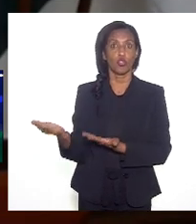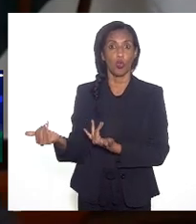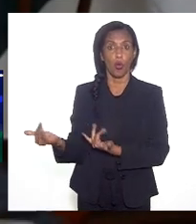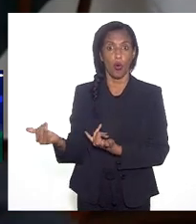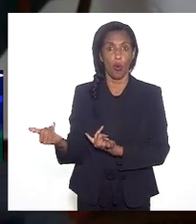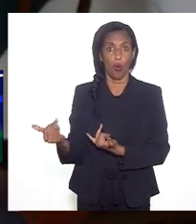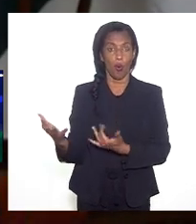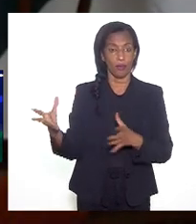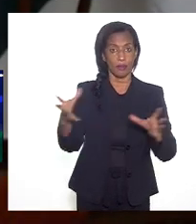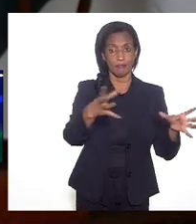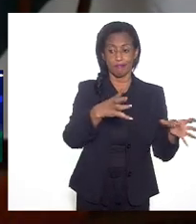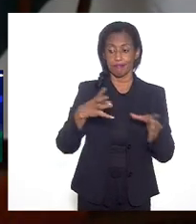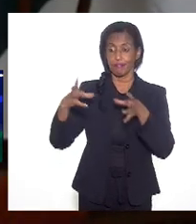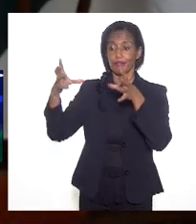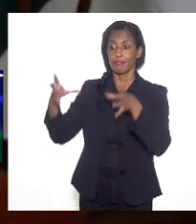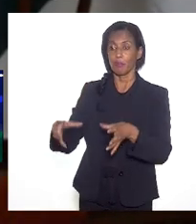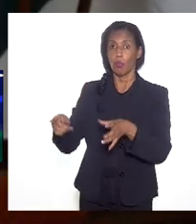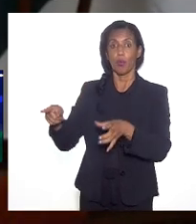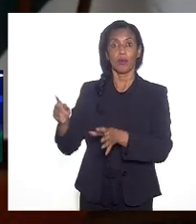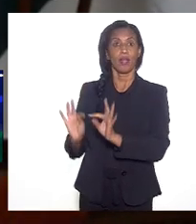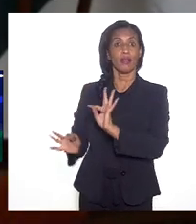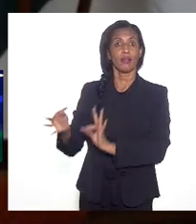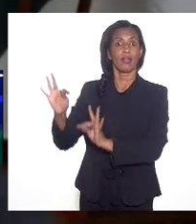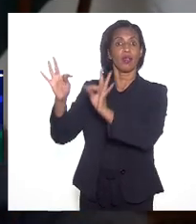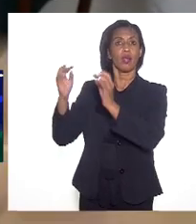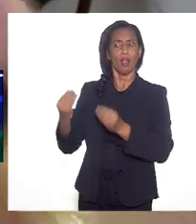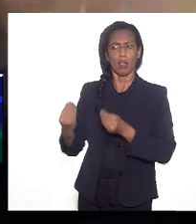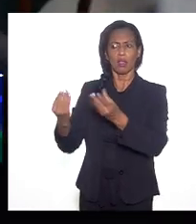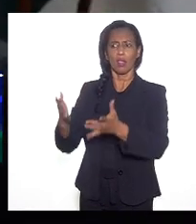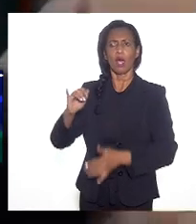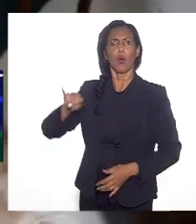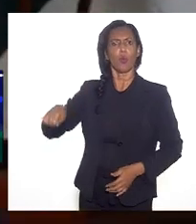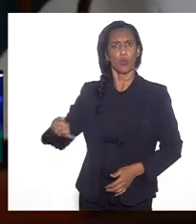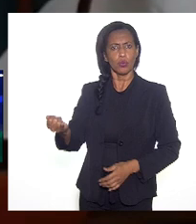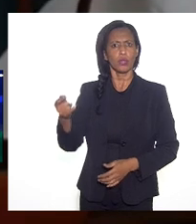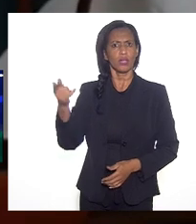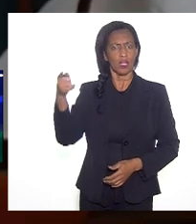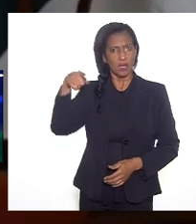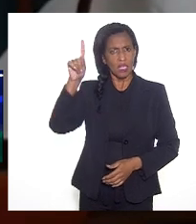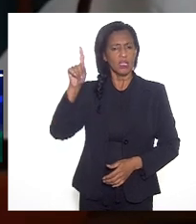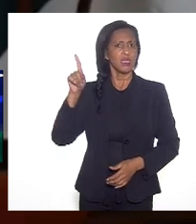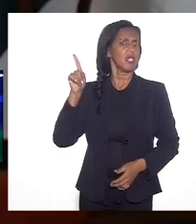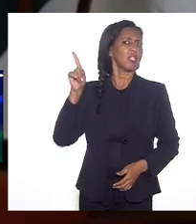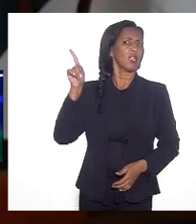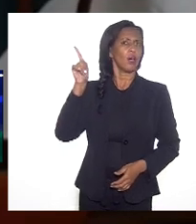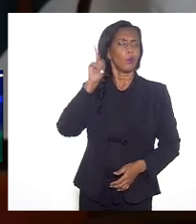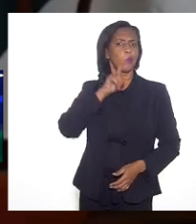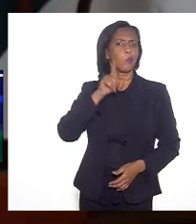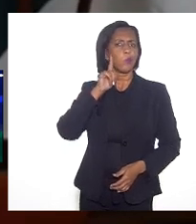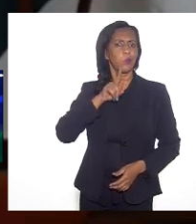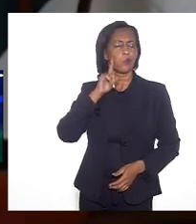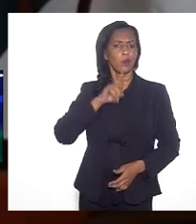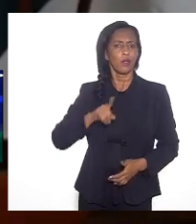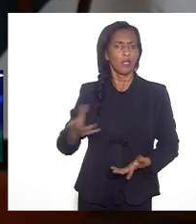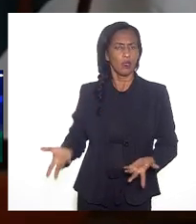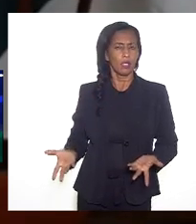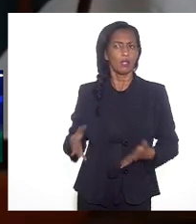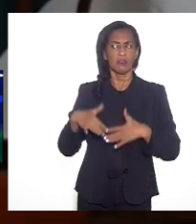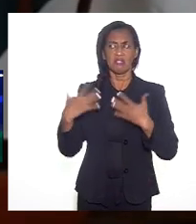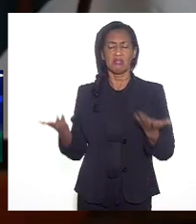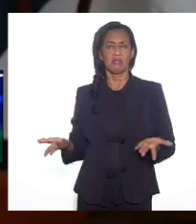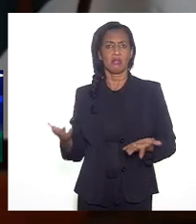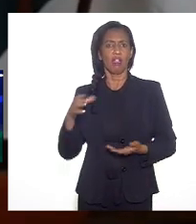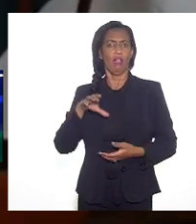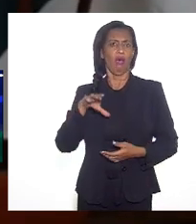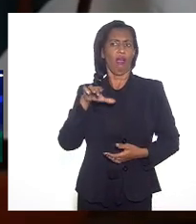e inserir, por exemplo, no mercado de tecnologia, dando oportunidade, inclusive, deles irem para os Estados Unidos, e tanto